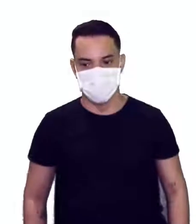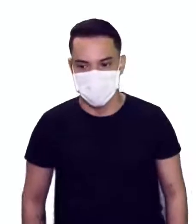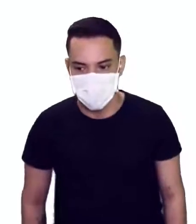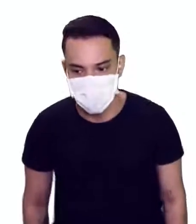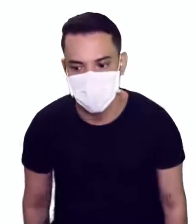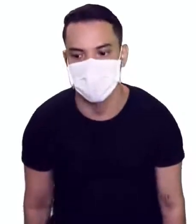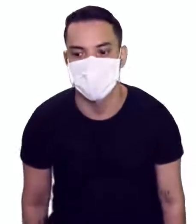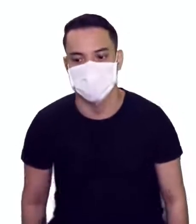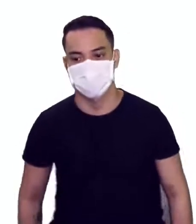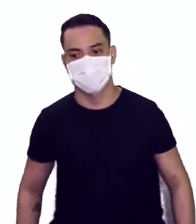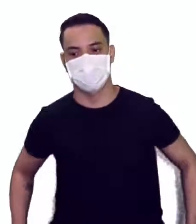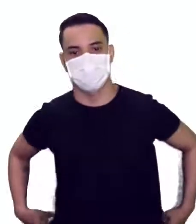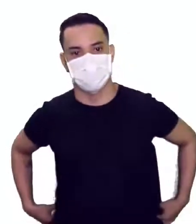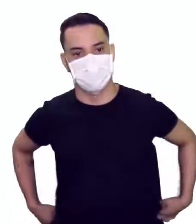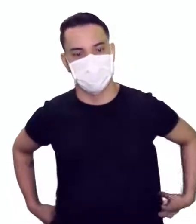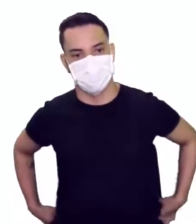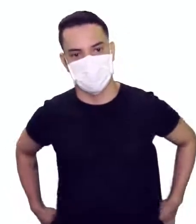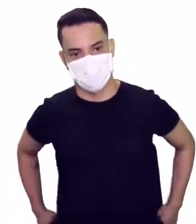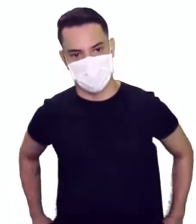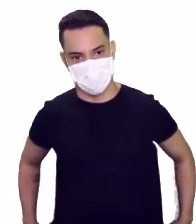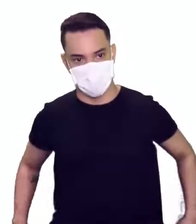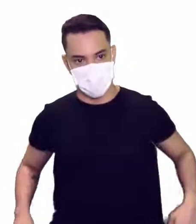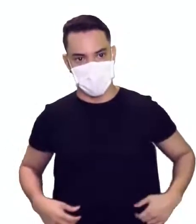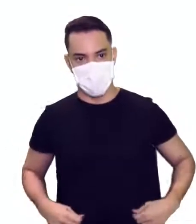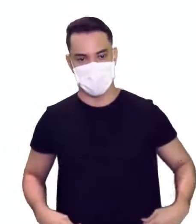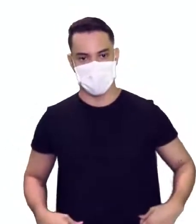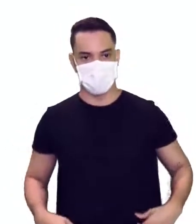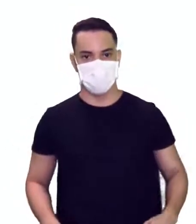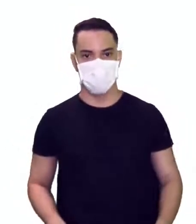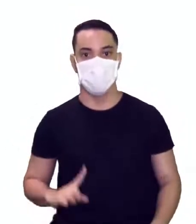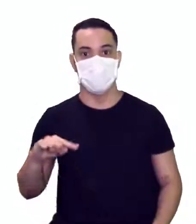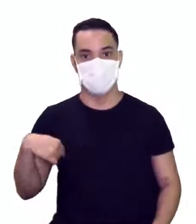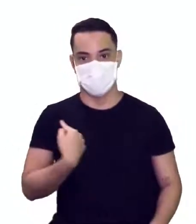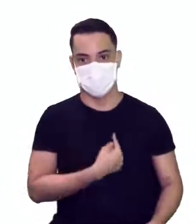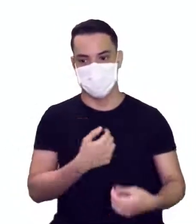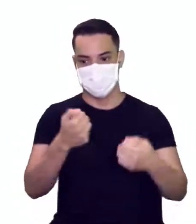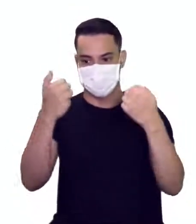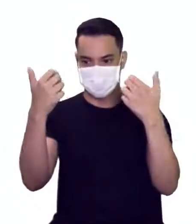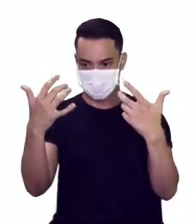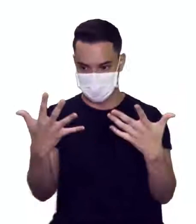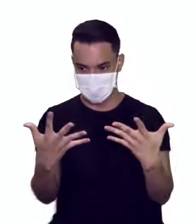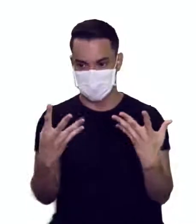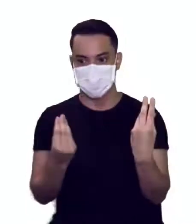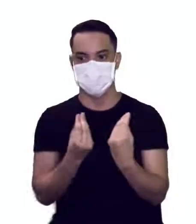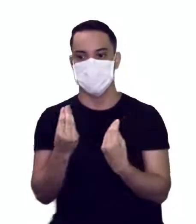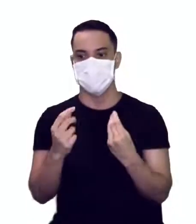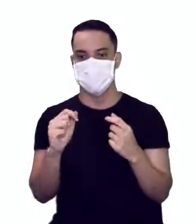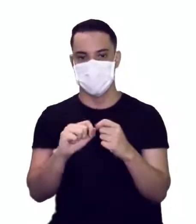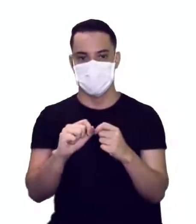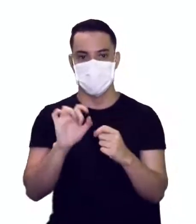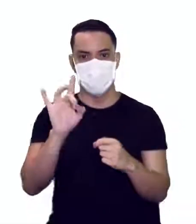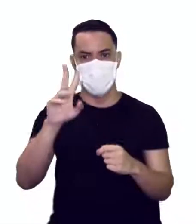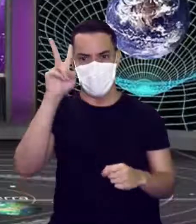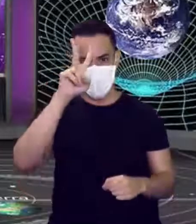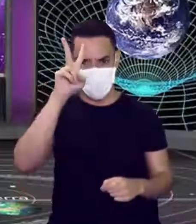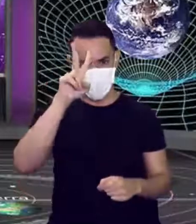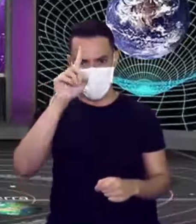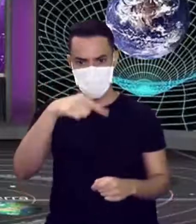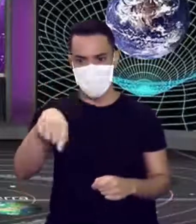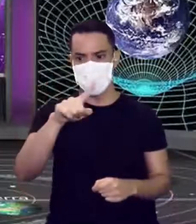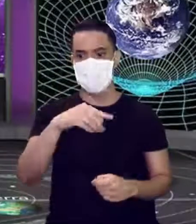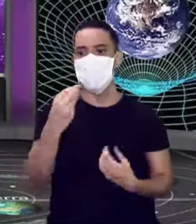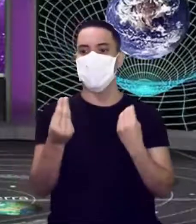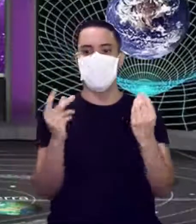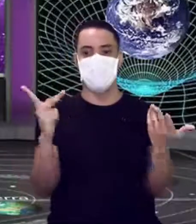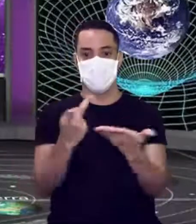Então, vamos continuar aqui, pessoal. Nós falamos do processo de eletrização por atrito. Só para relembrar, o que acontece no